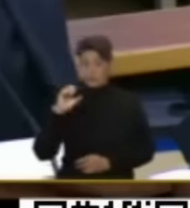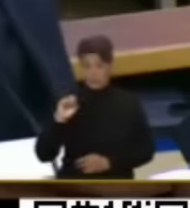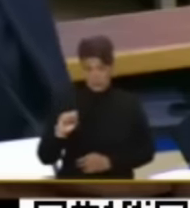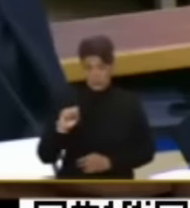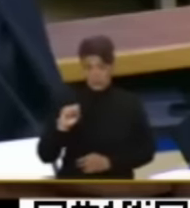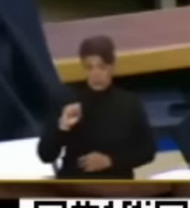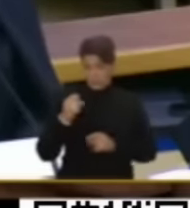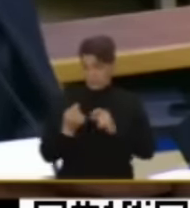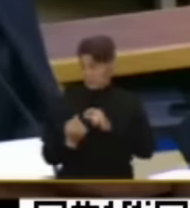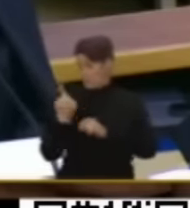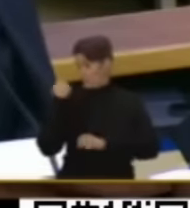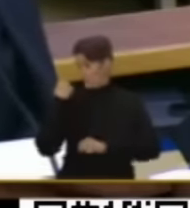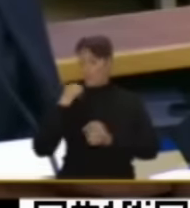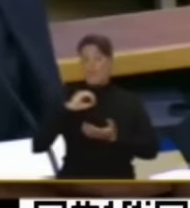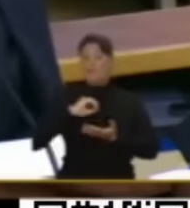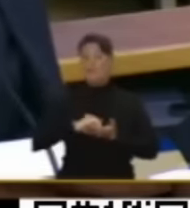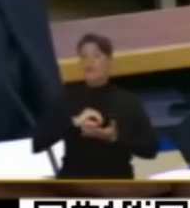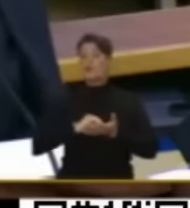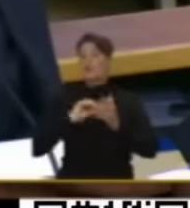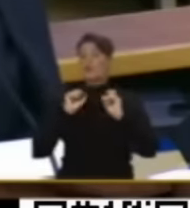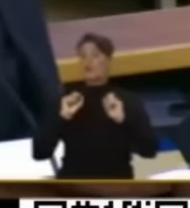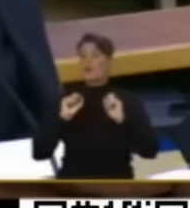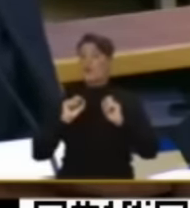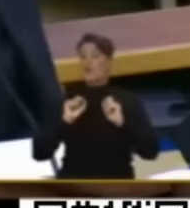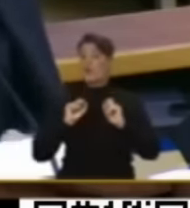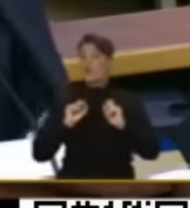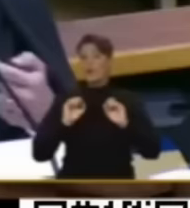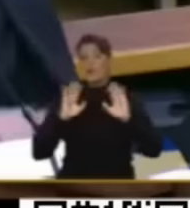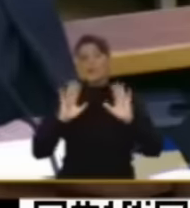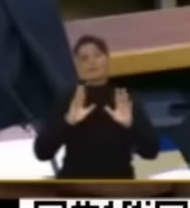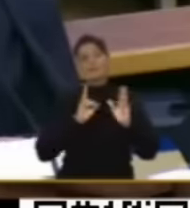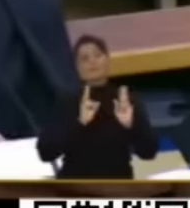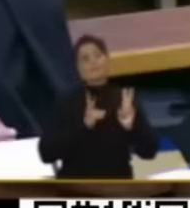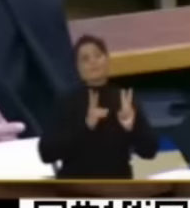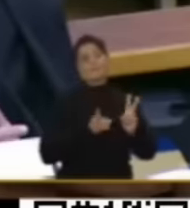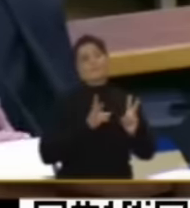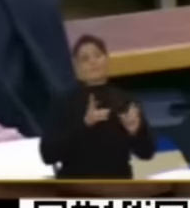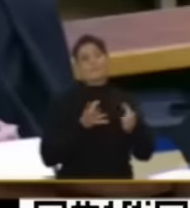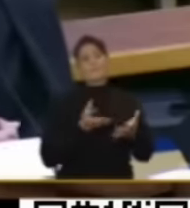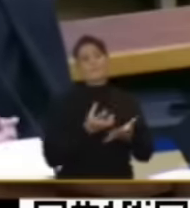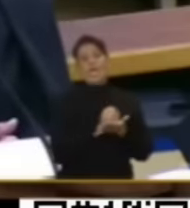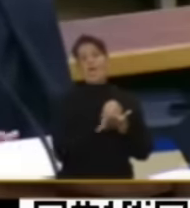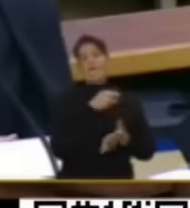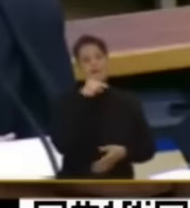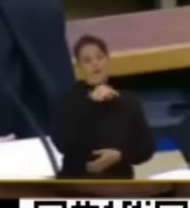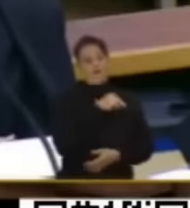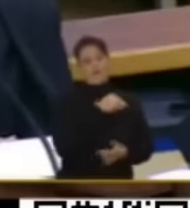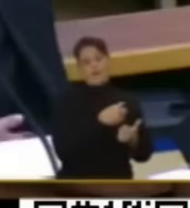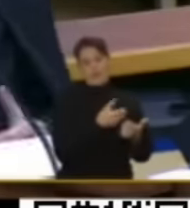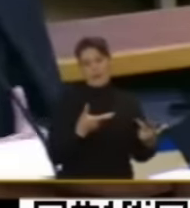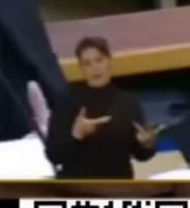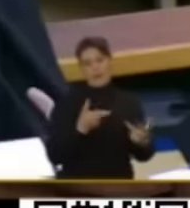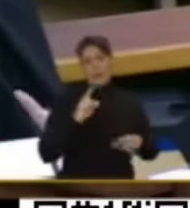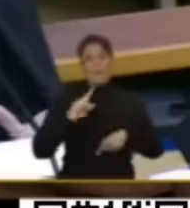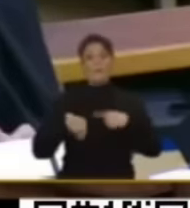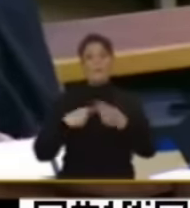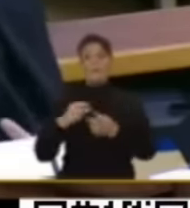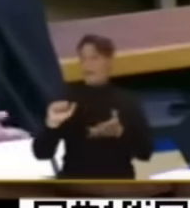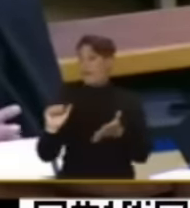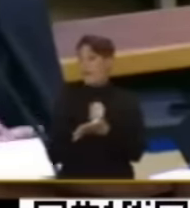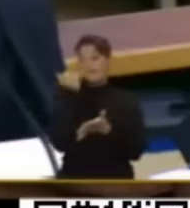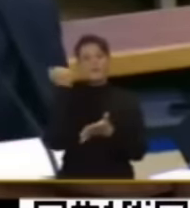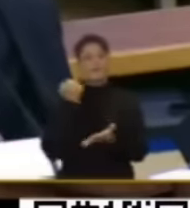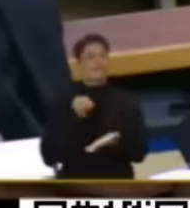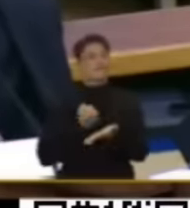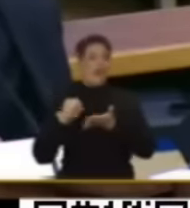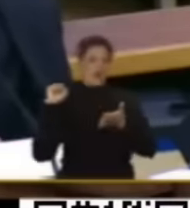virtual o julgamento do Clezão. E já está aí dada também a resposta. O que vai ser esse julgamento? Esse julgamento vai ser...